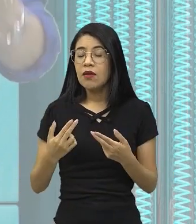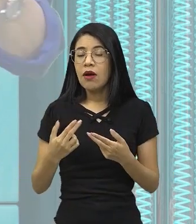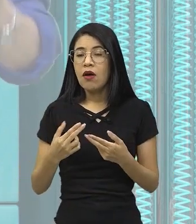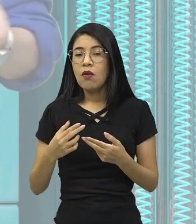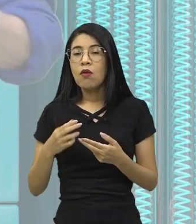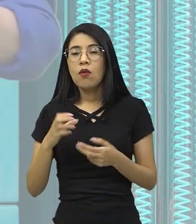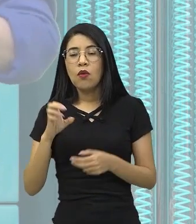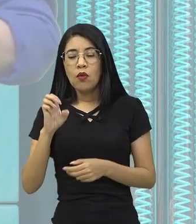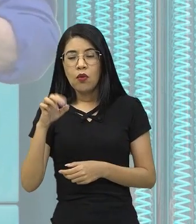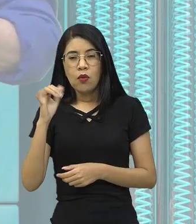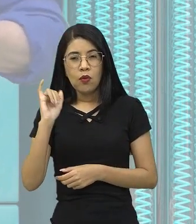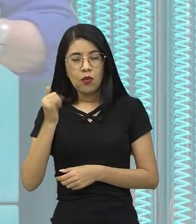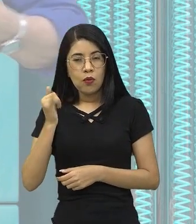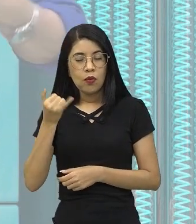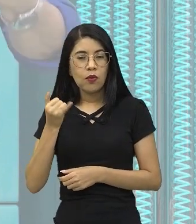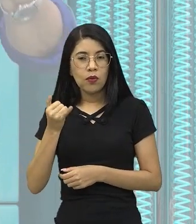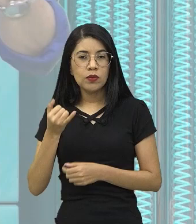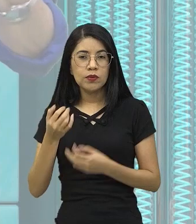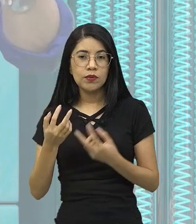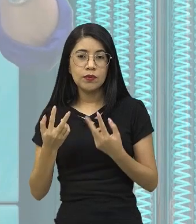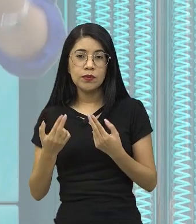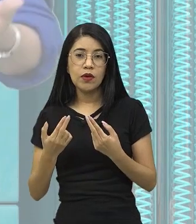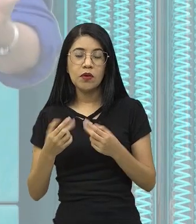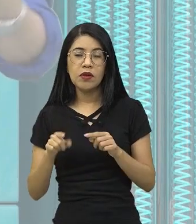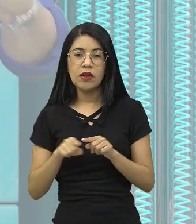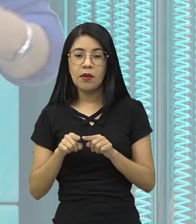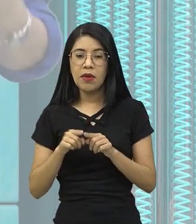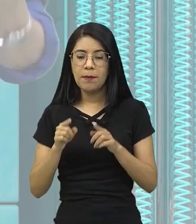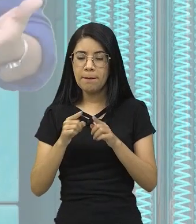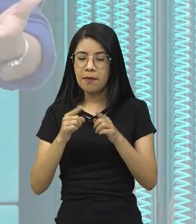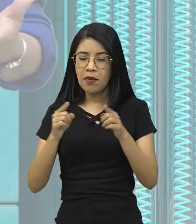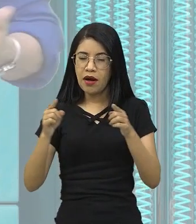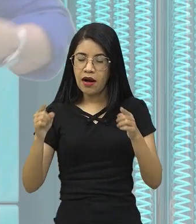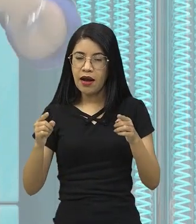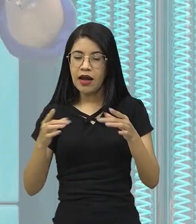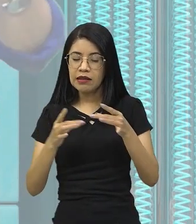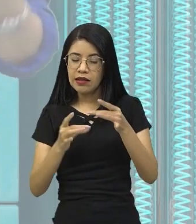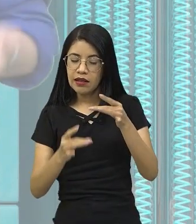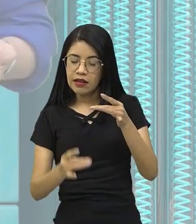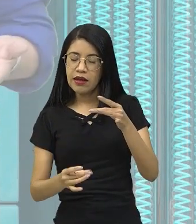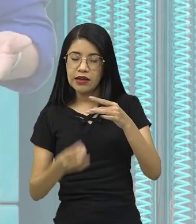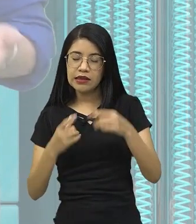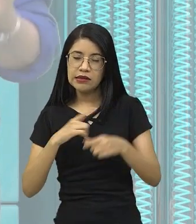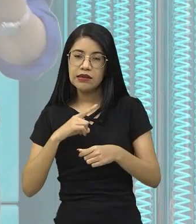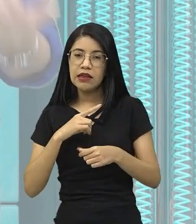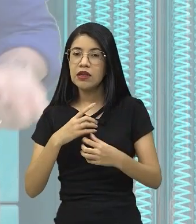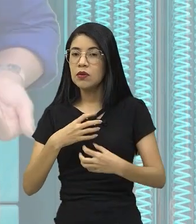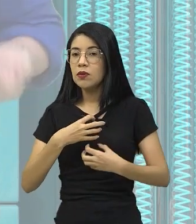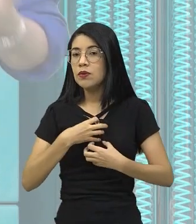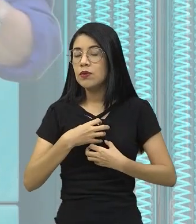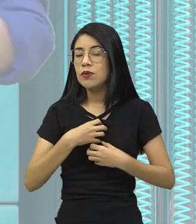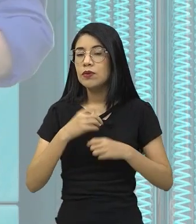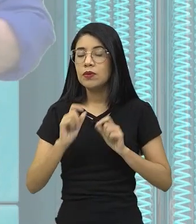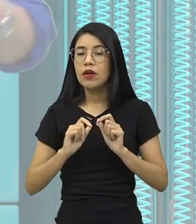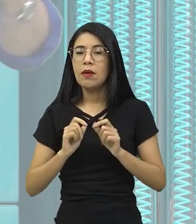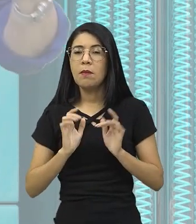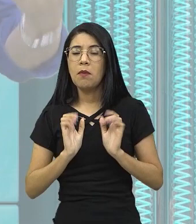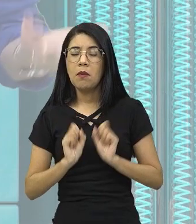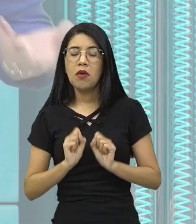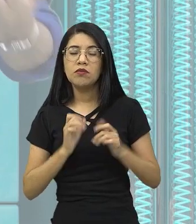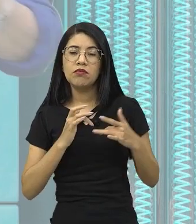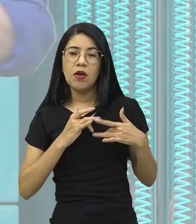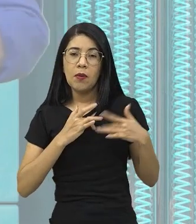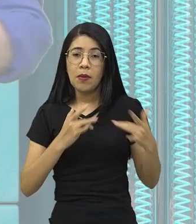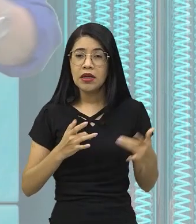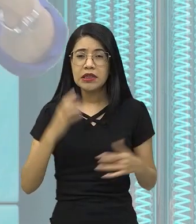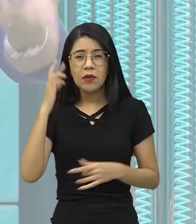conto com uma extensão mais longa deve provocar, né? Um sentimento que pode ser de compaixão, de reflexão,